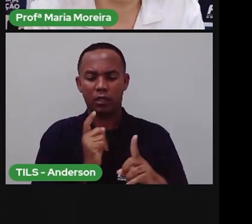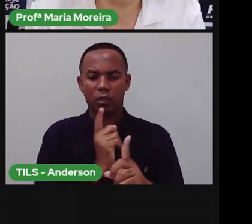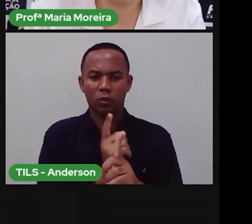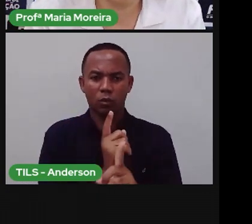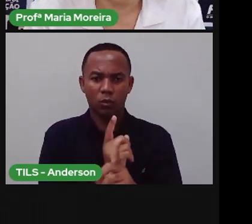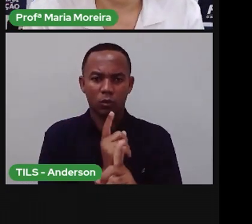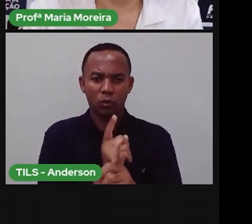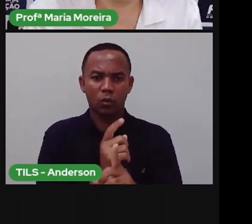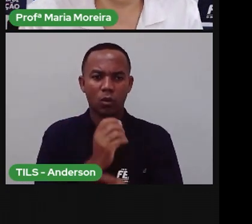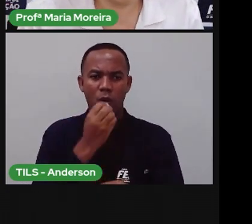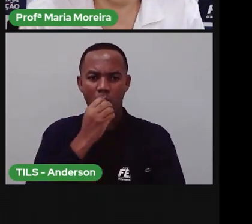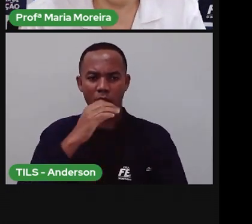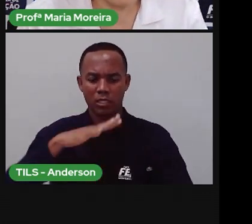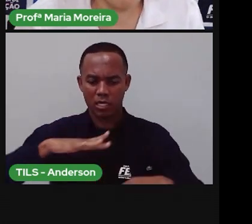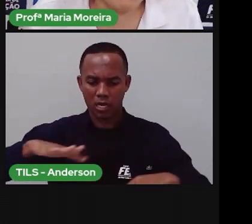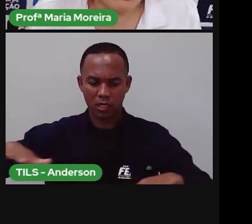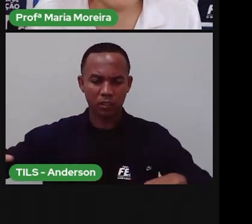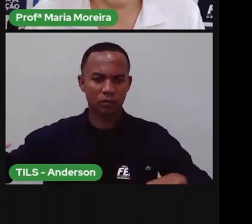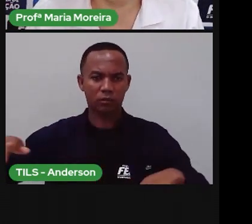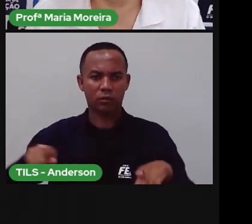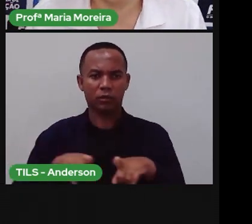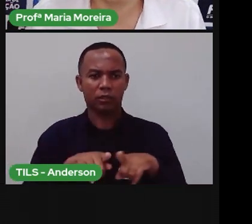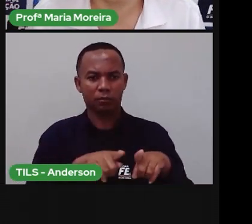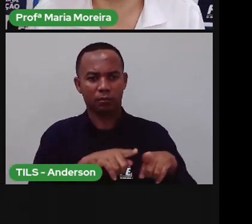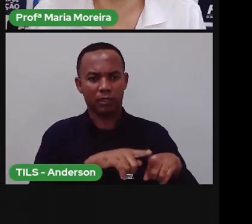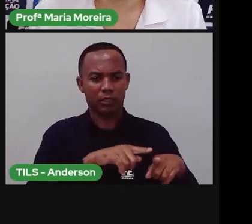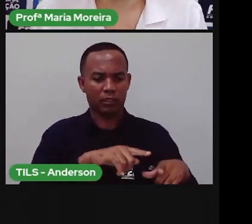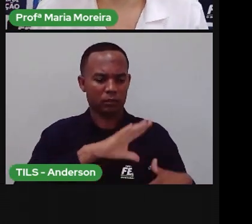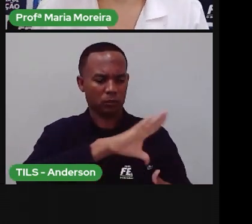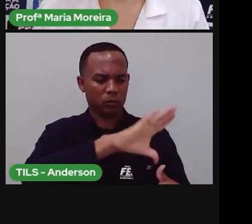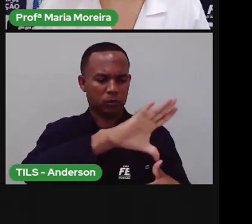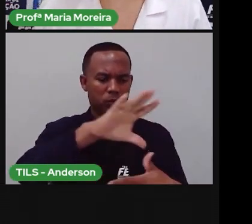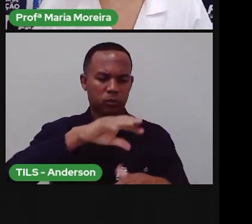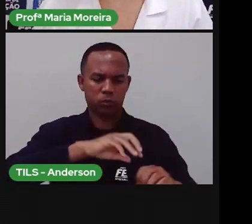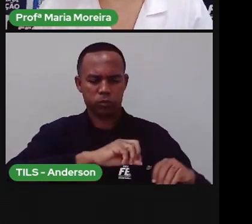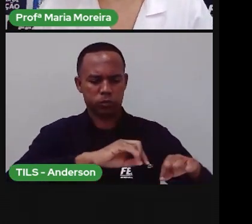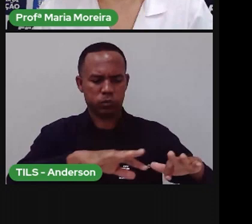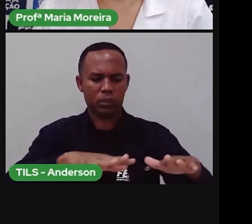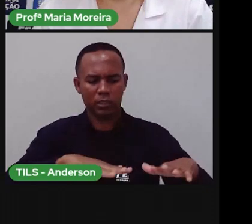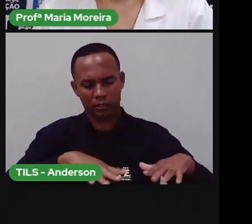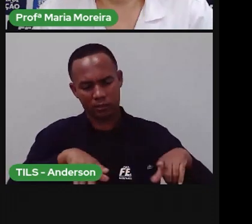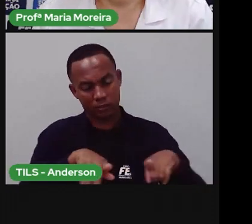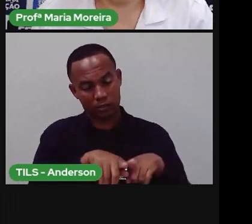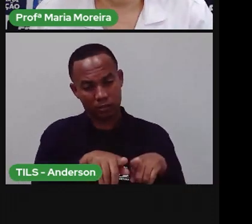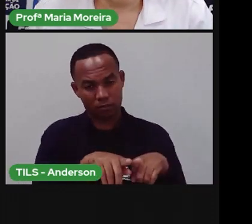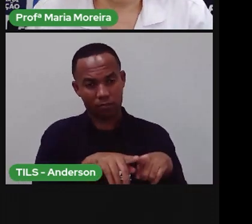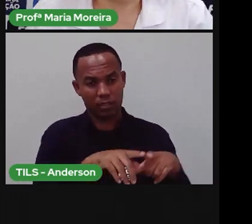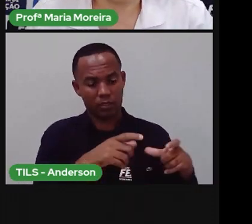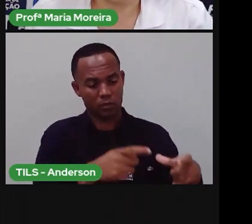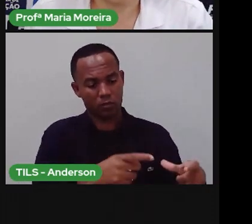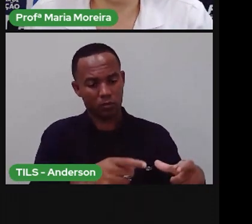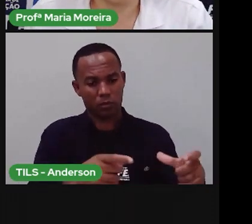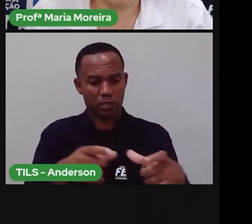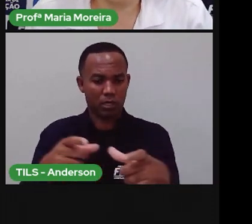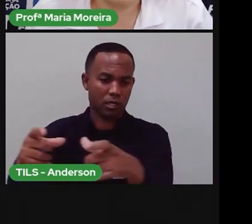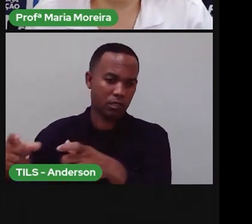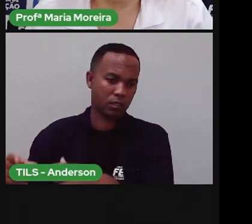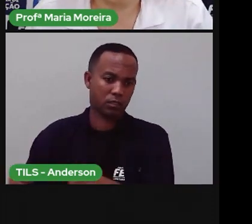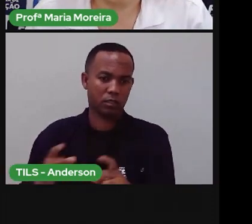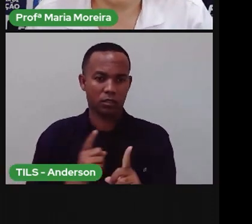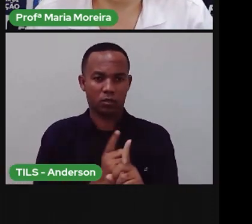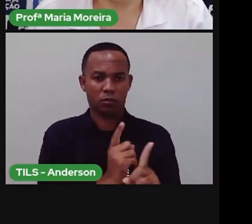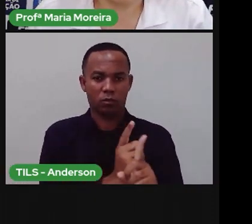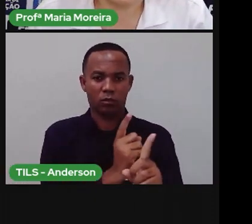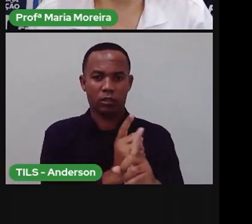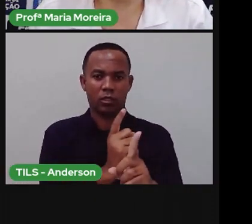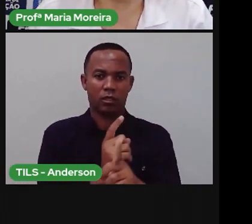com o quê? Com o continente, que é onde a gente está, que é a terra firme. Bom, envolvendo áreas, né, que se encontram abaixo